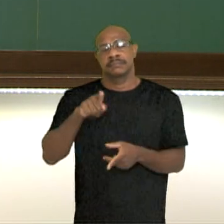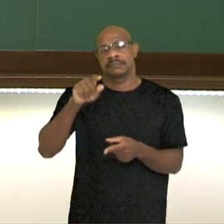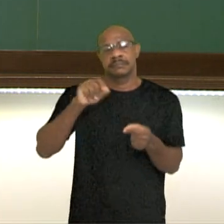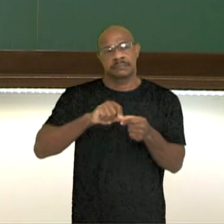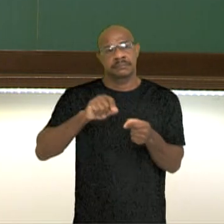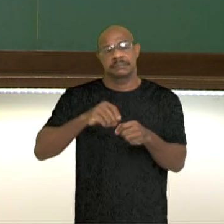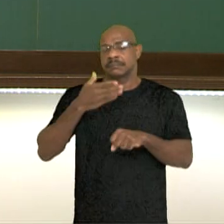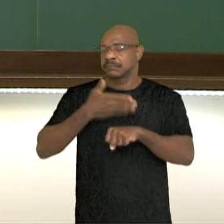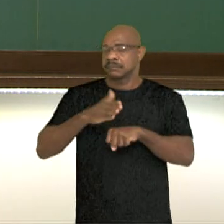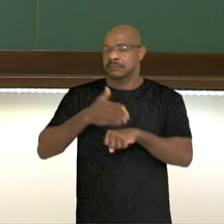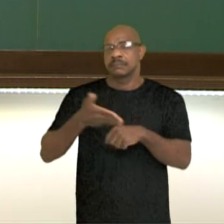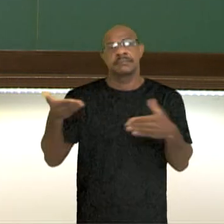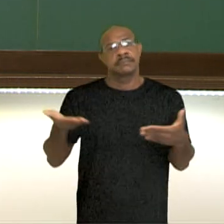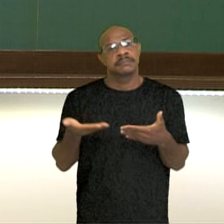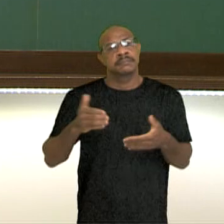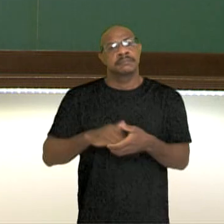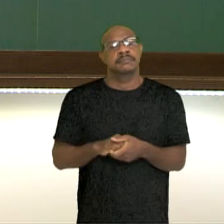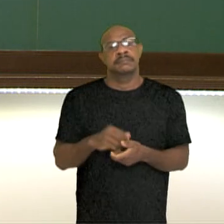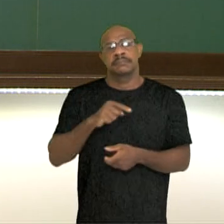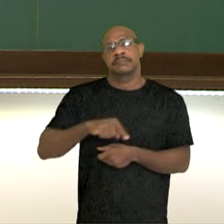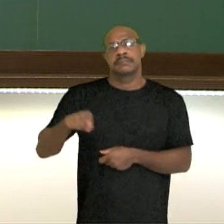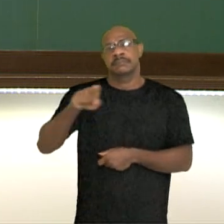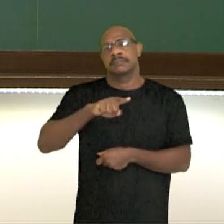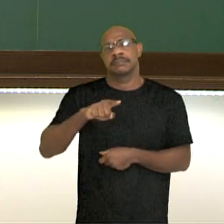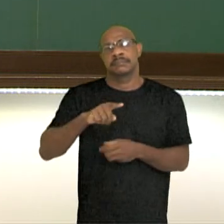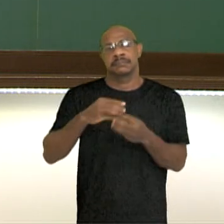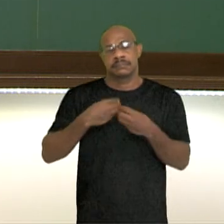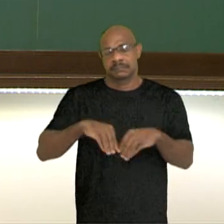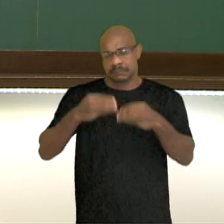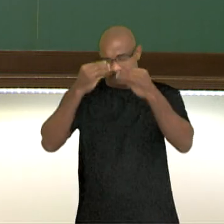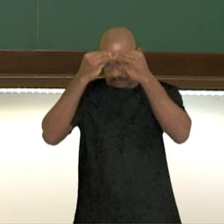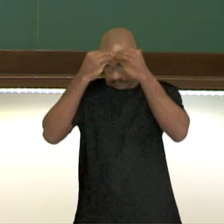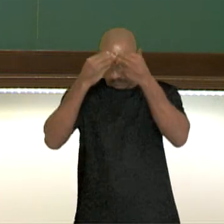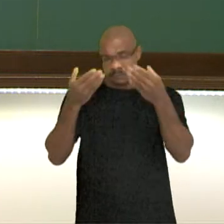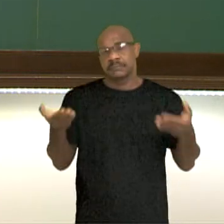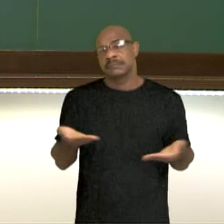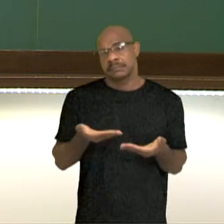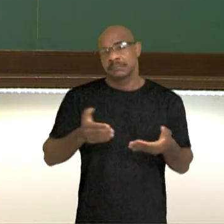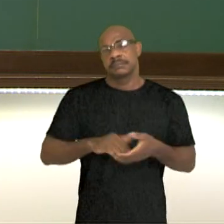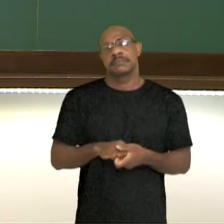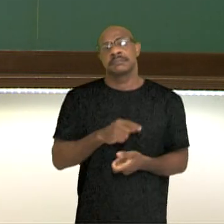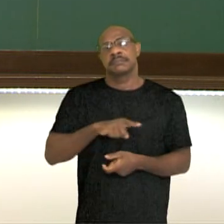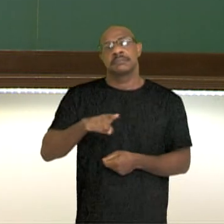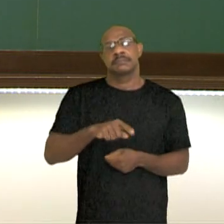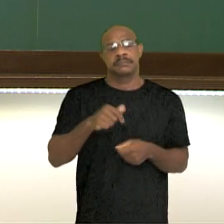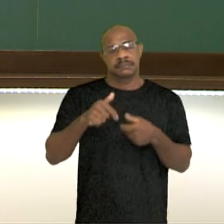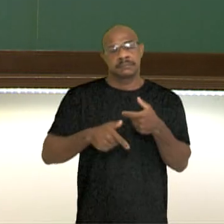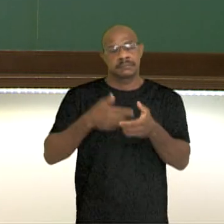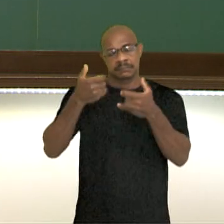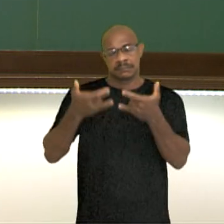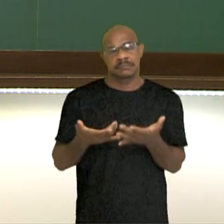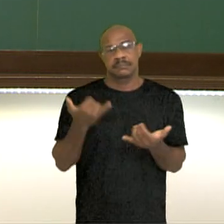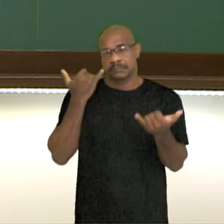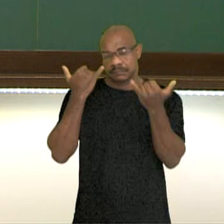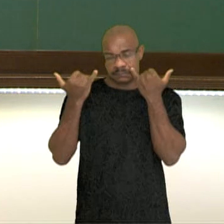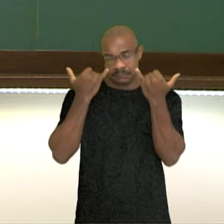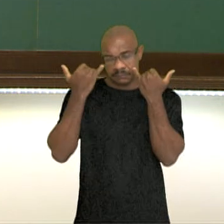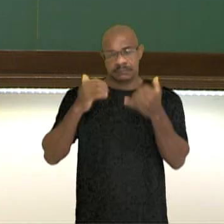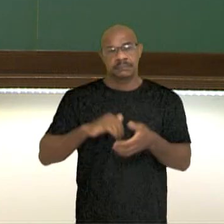você exercite, para que você minere, para que você trabalhe essas